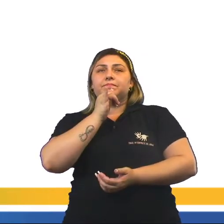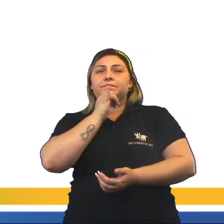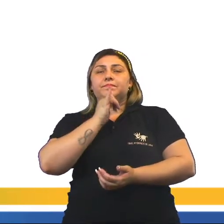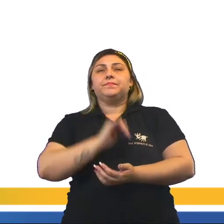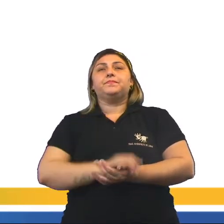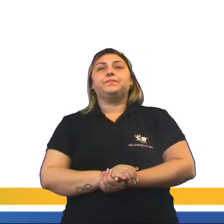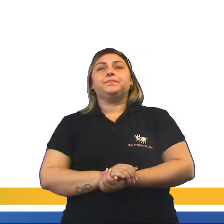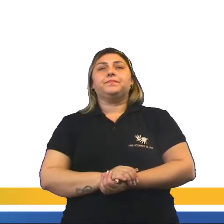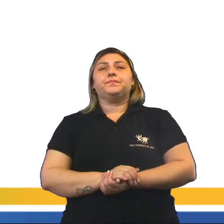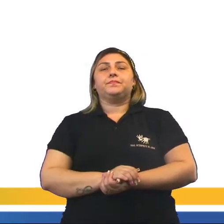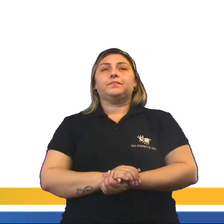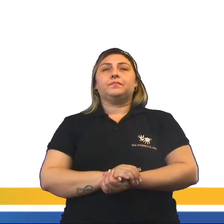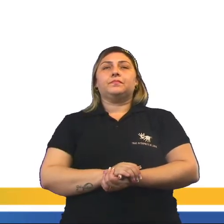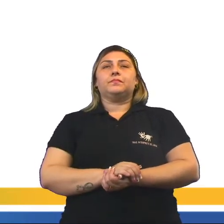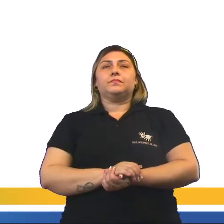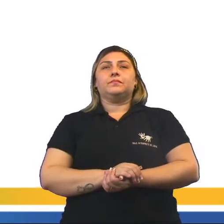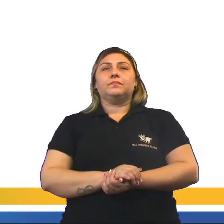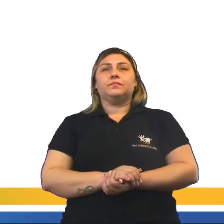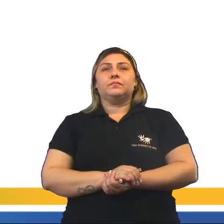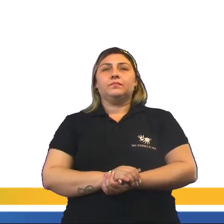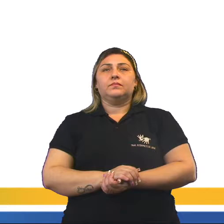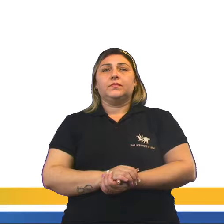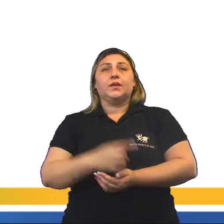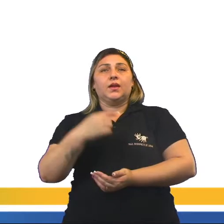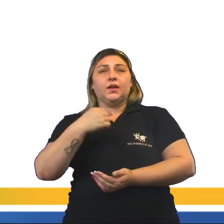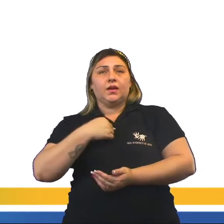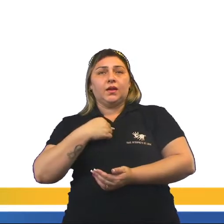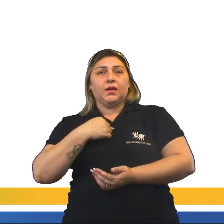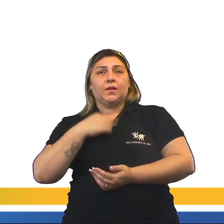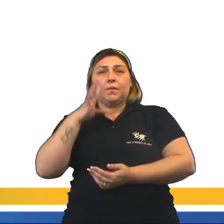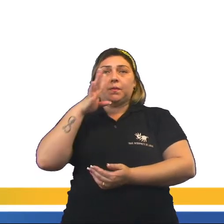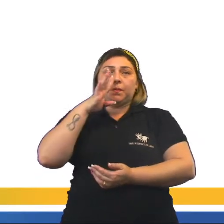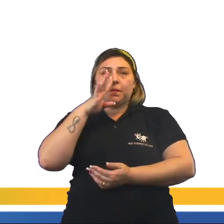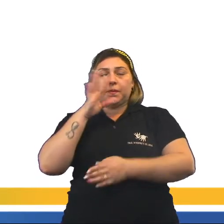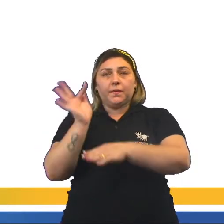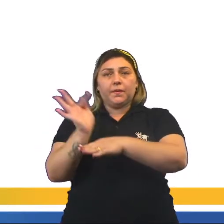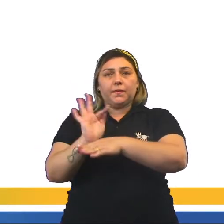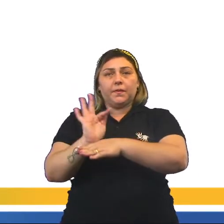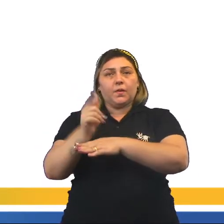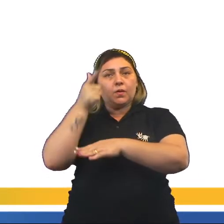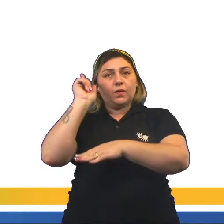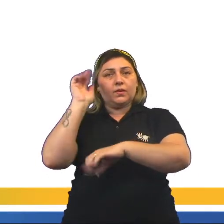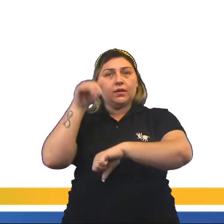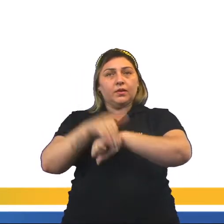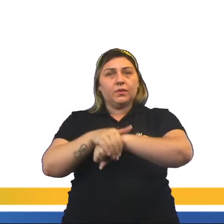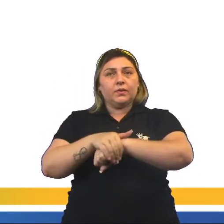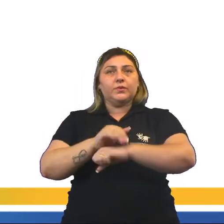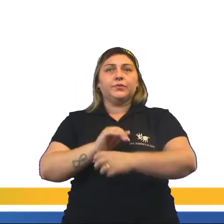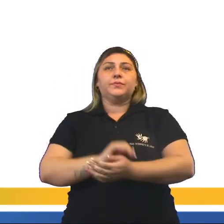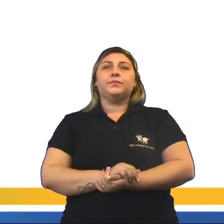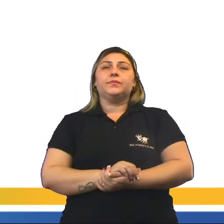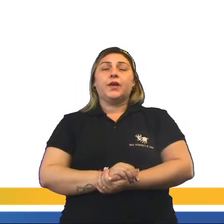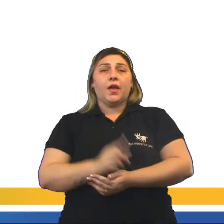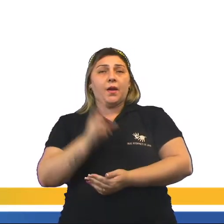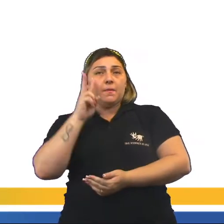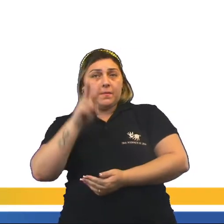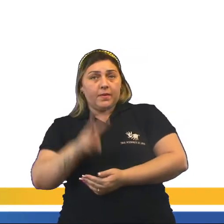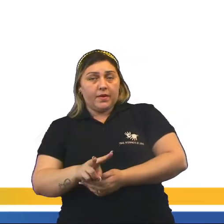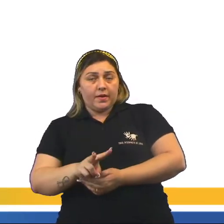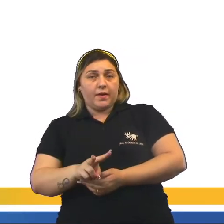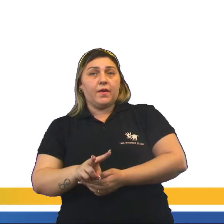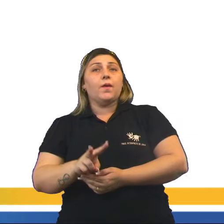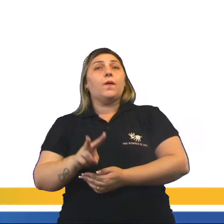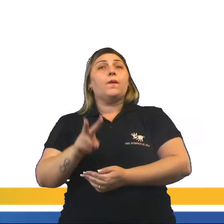I watched a movie yesterday. Eu assisti um filme ontem. Observaram que o meu